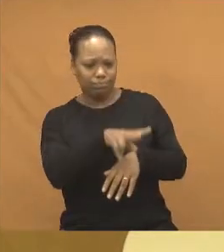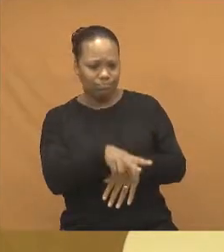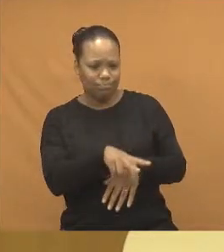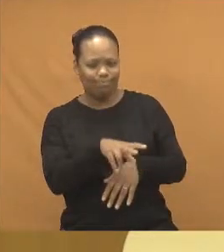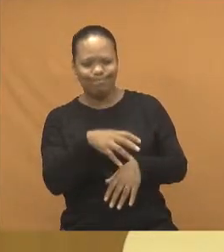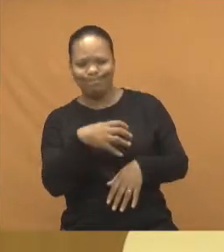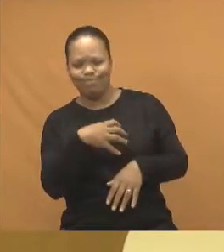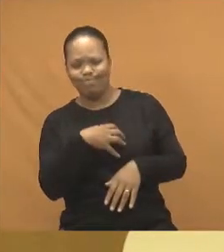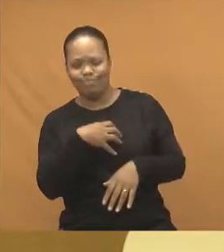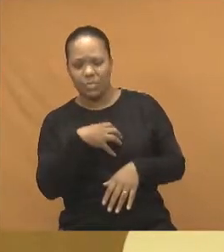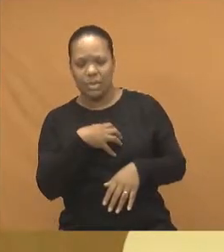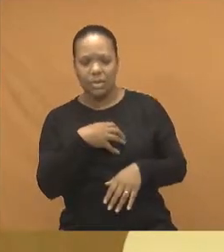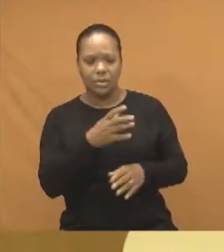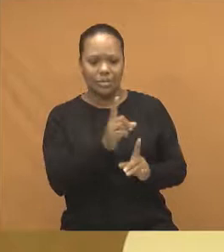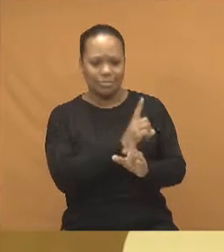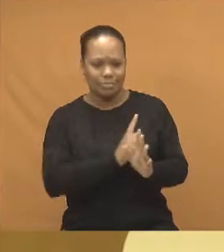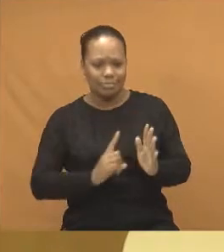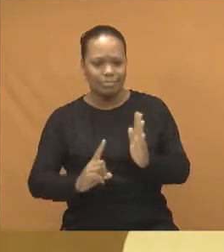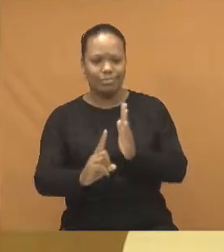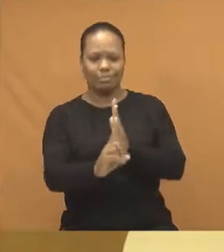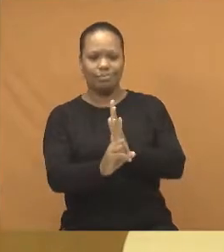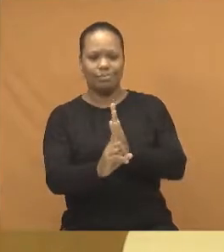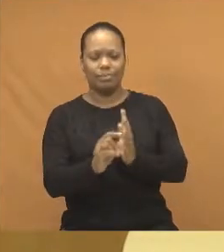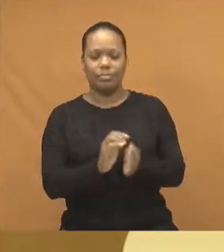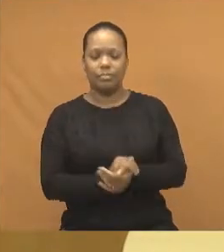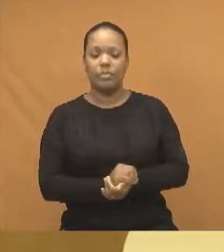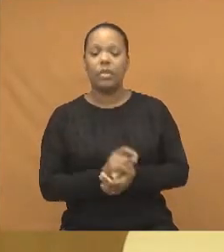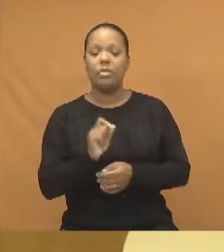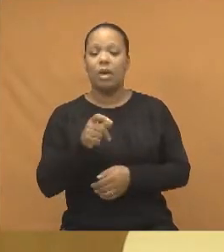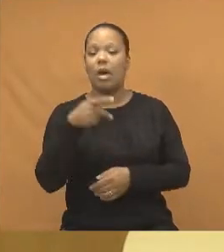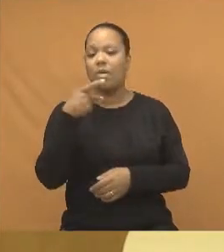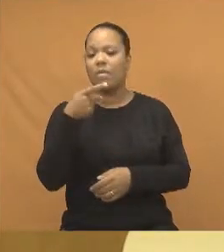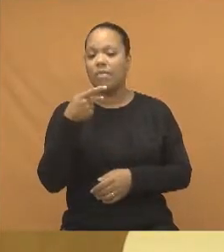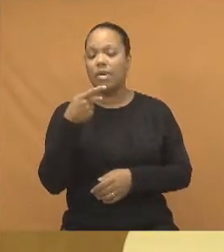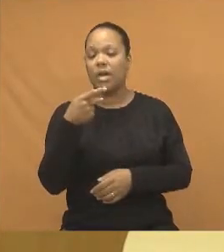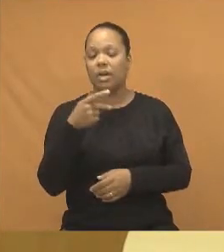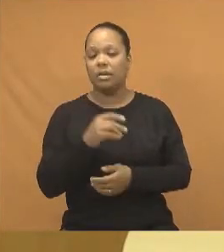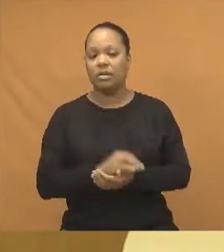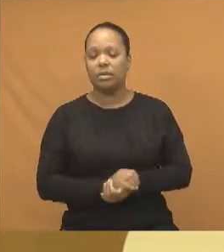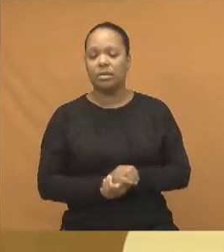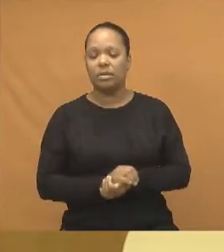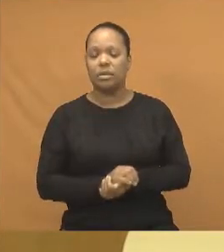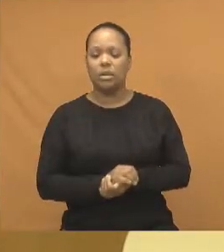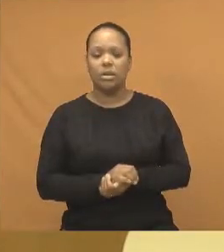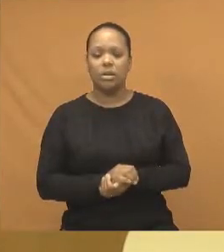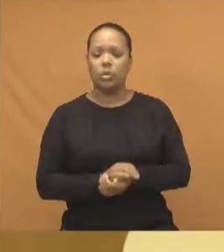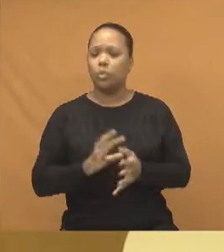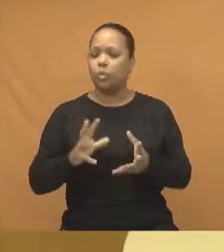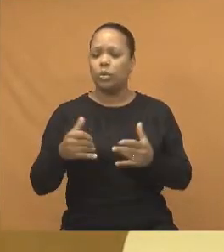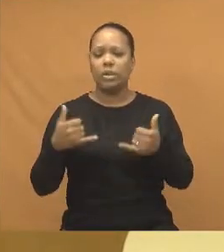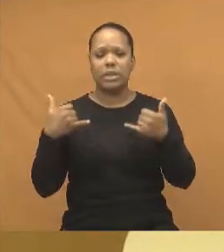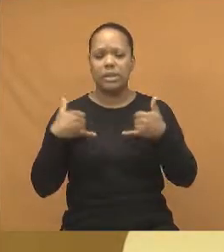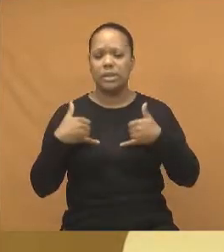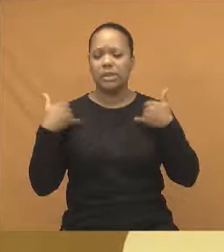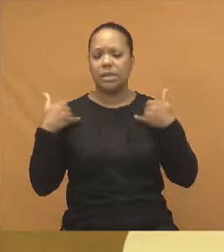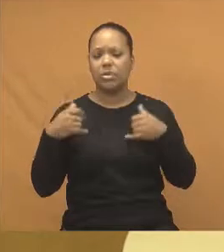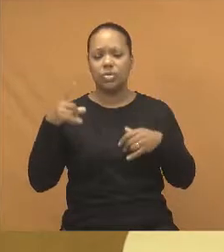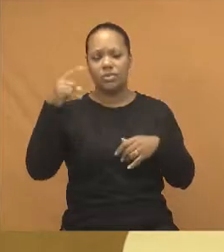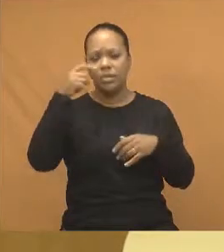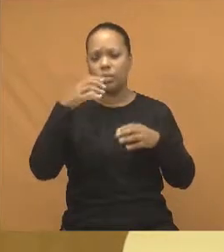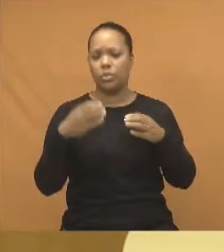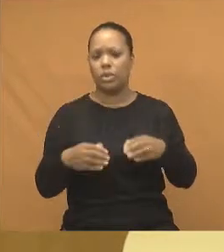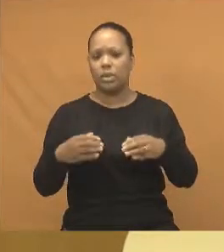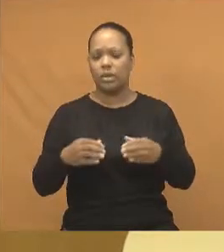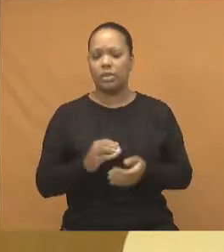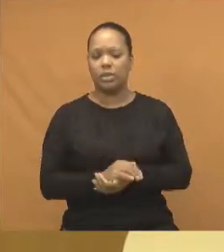essa prioridade no atendimento. Então, aqui que eu quero dizer, a gente é sensível a todas as idades, porque é difícil você estar num lugar,